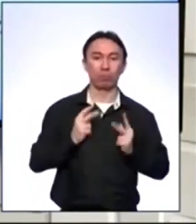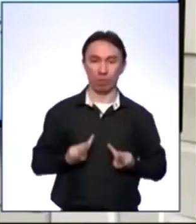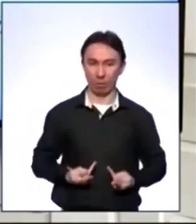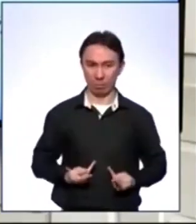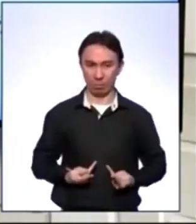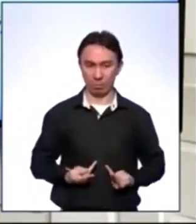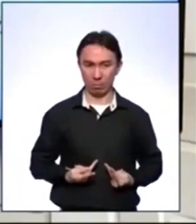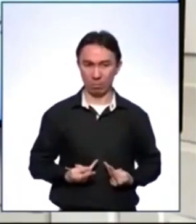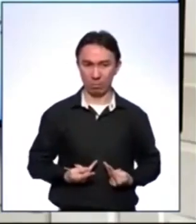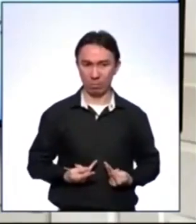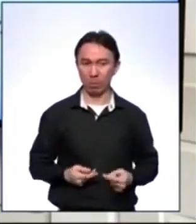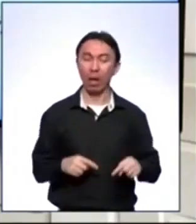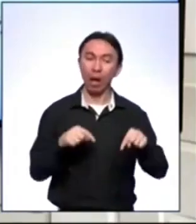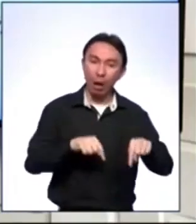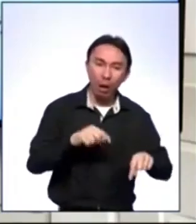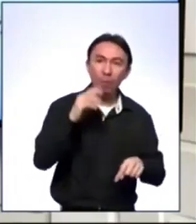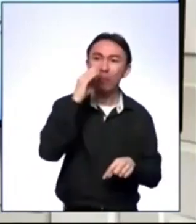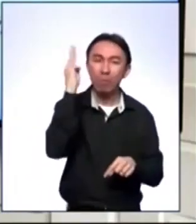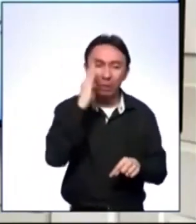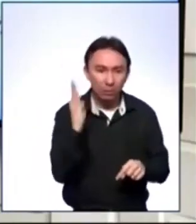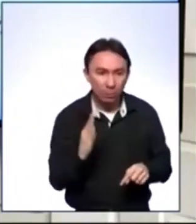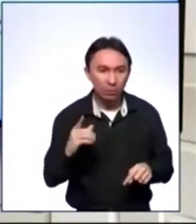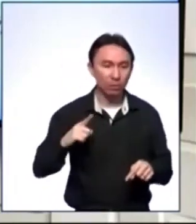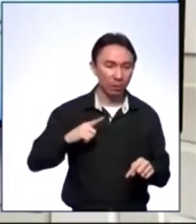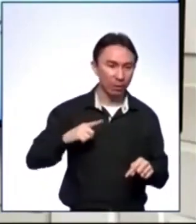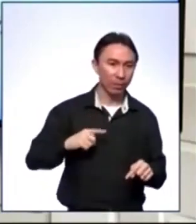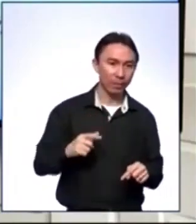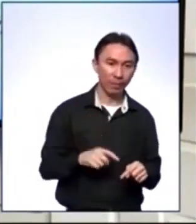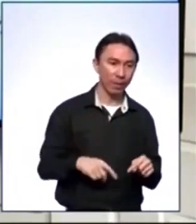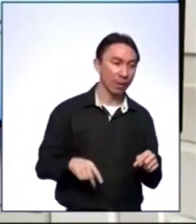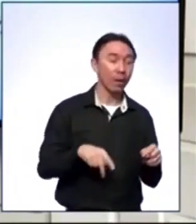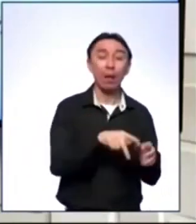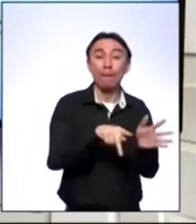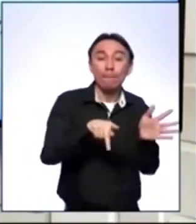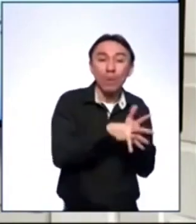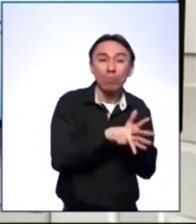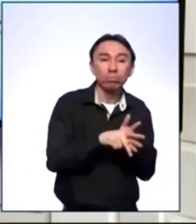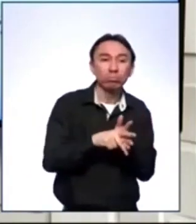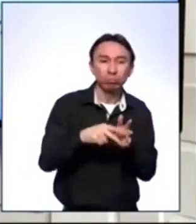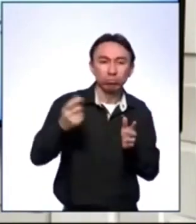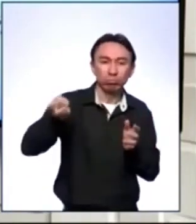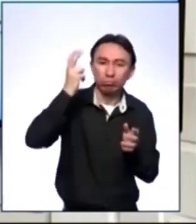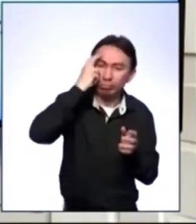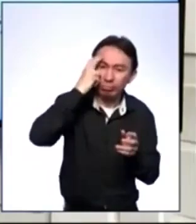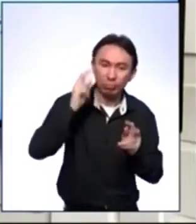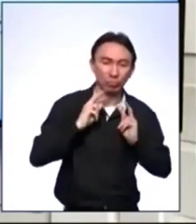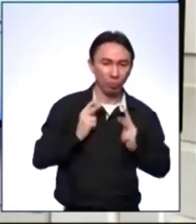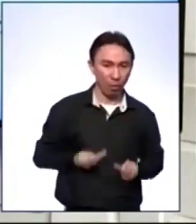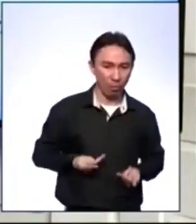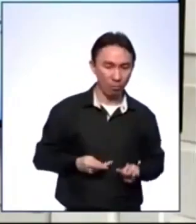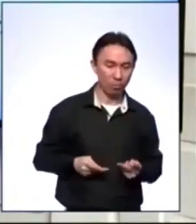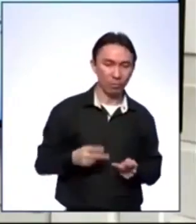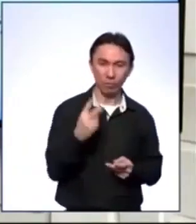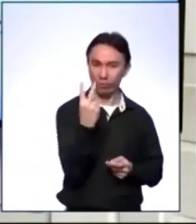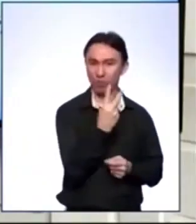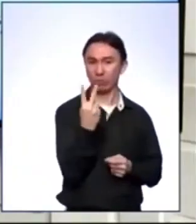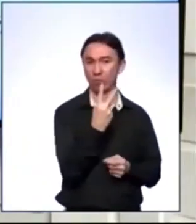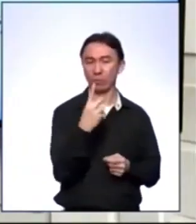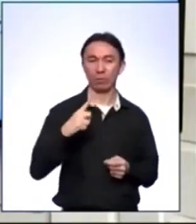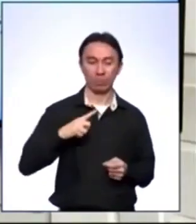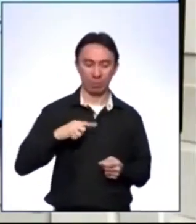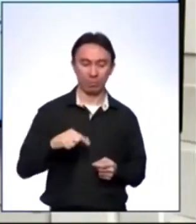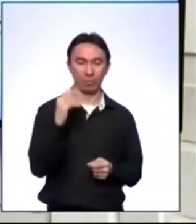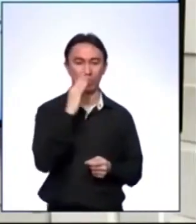O Brasil hoje tem 22 patrimônios culturais da humanidade, reconhecidos, portanto, pela